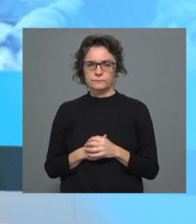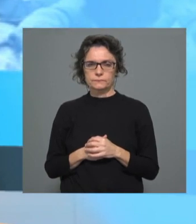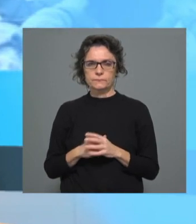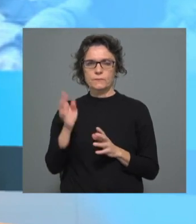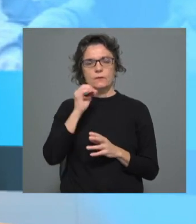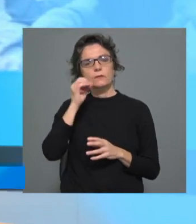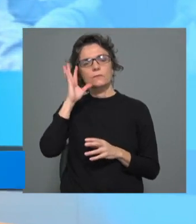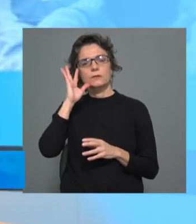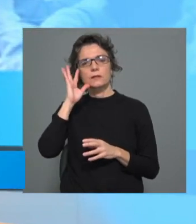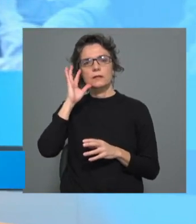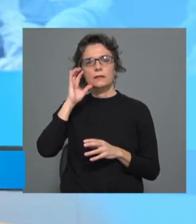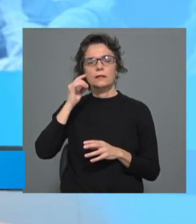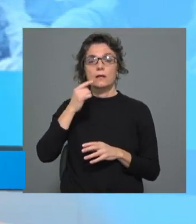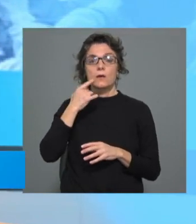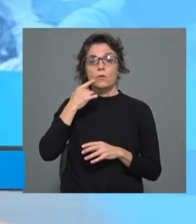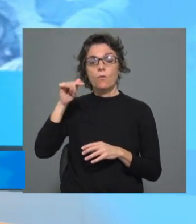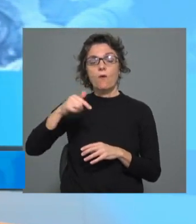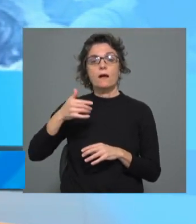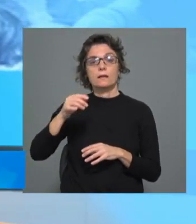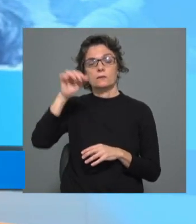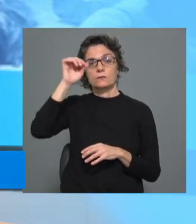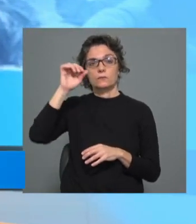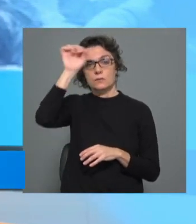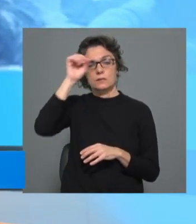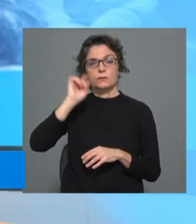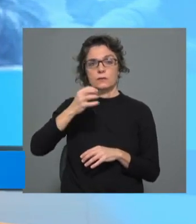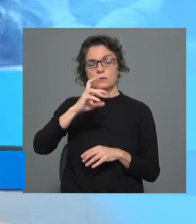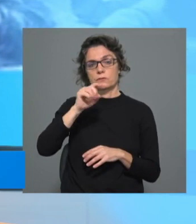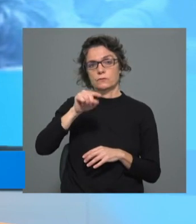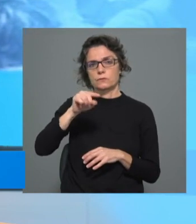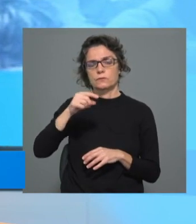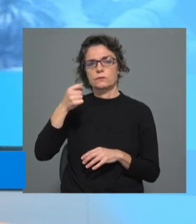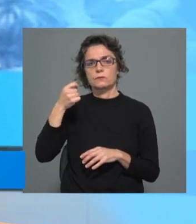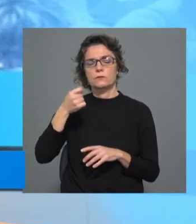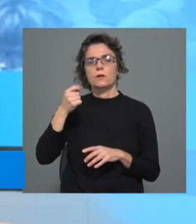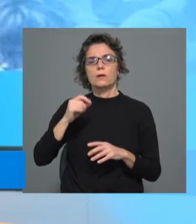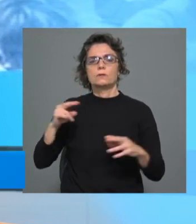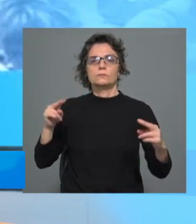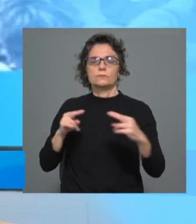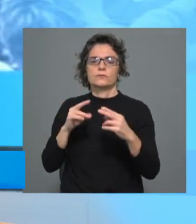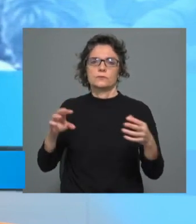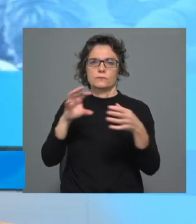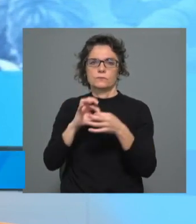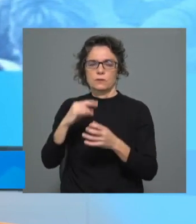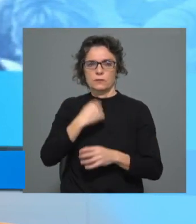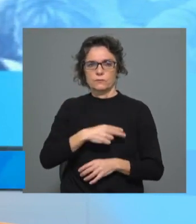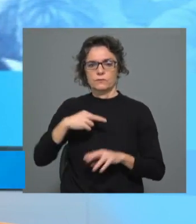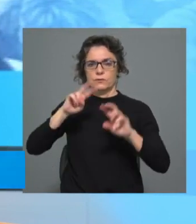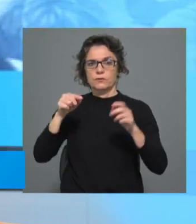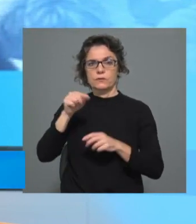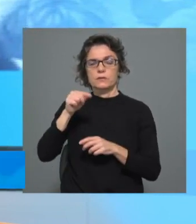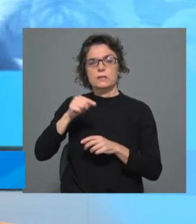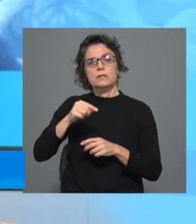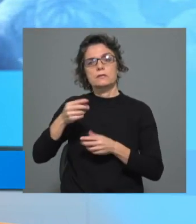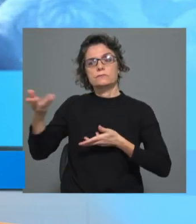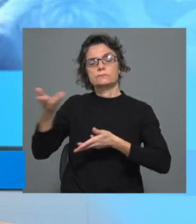Olá, muito boa tarde. Inicia esta quarta-feira, 18 de janeiro, o oitavário de oração pela unidade dos cristãos. Uma temática que vai merecer a análise do Padre